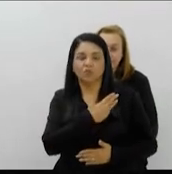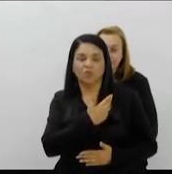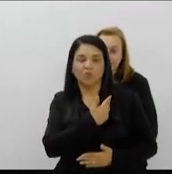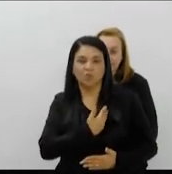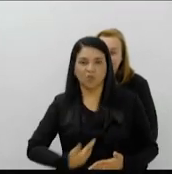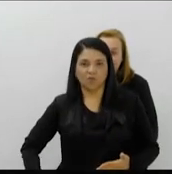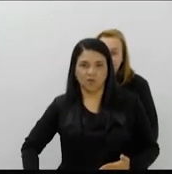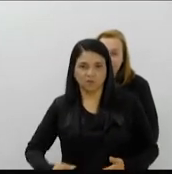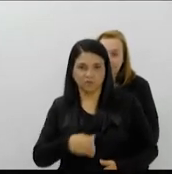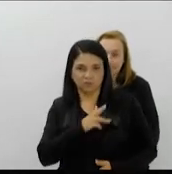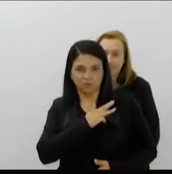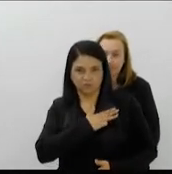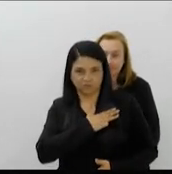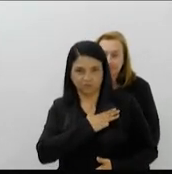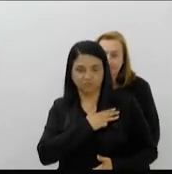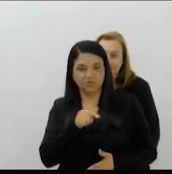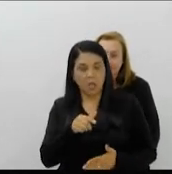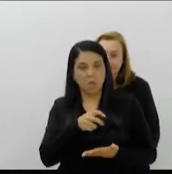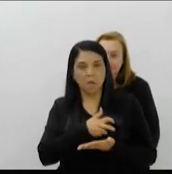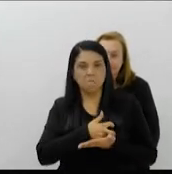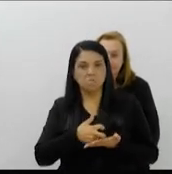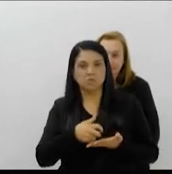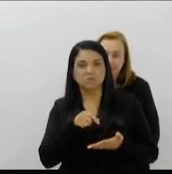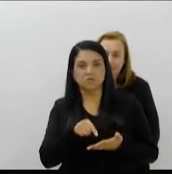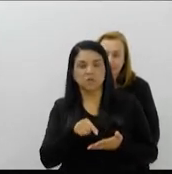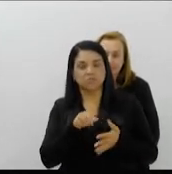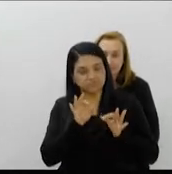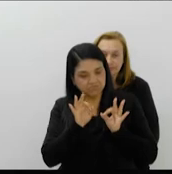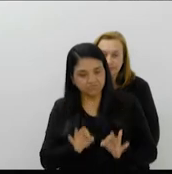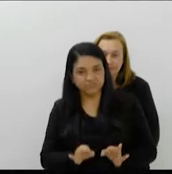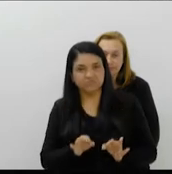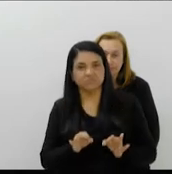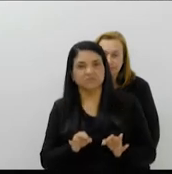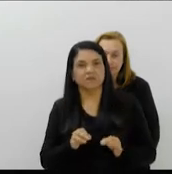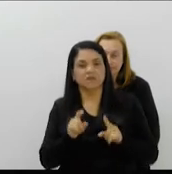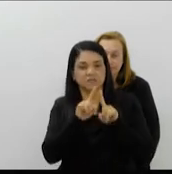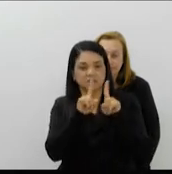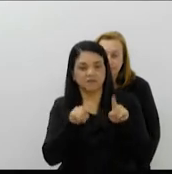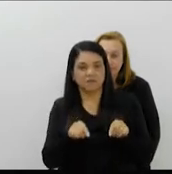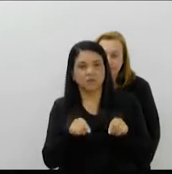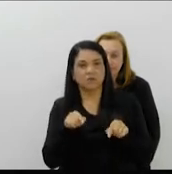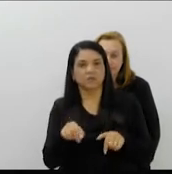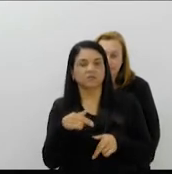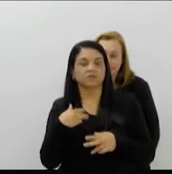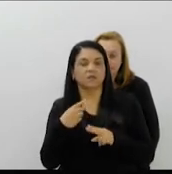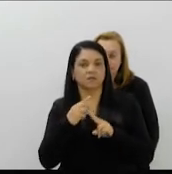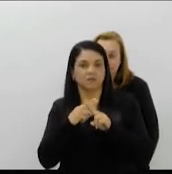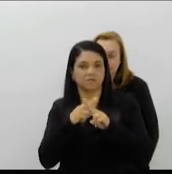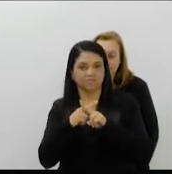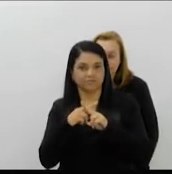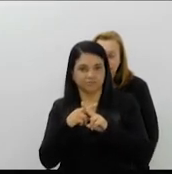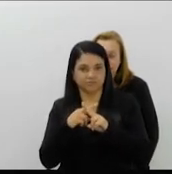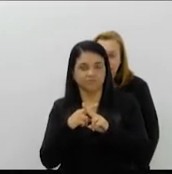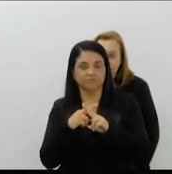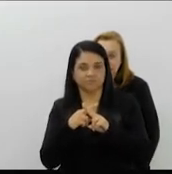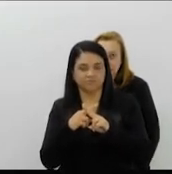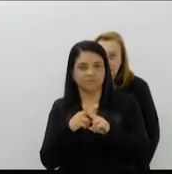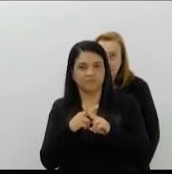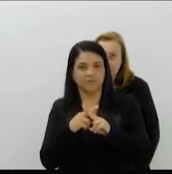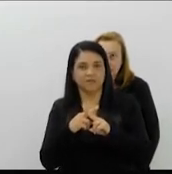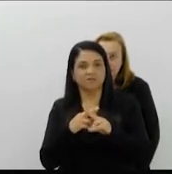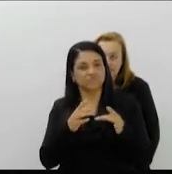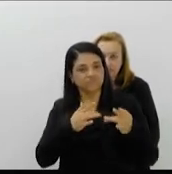Lula, que saiu lá uma punição efetiva para ele, que é servidor de carreira da Caixa Econômica Federal. Então, toda a